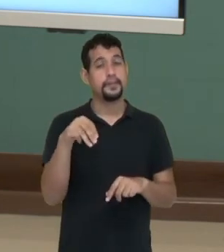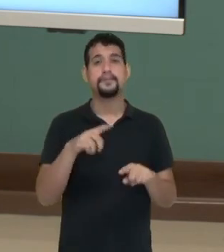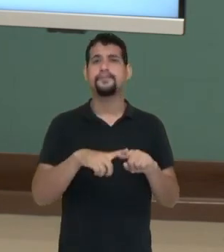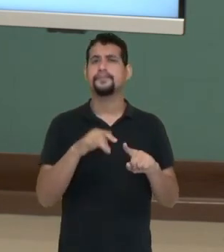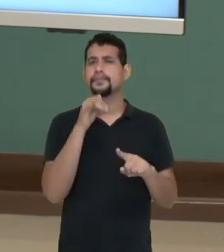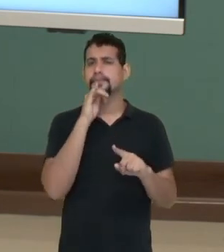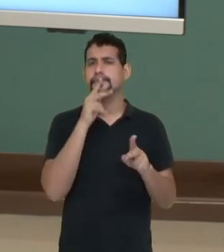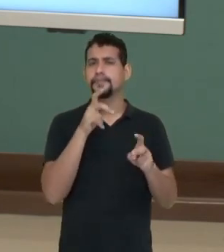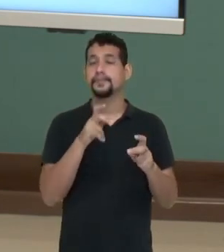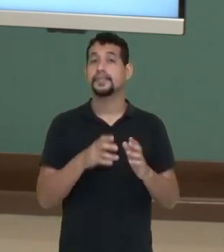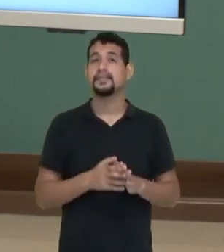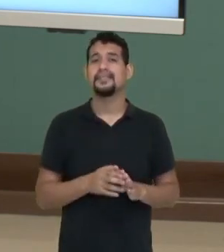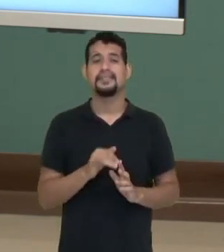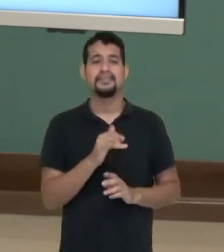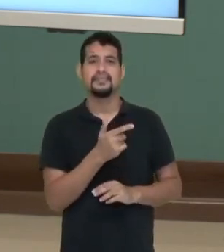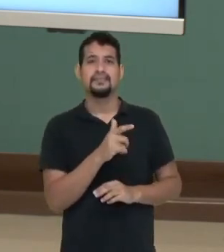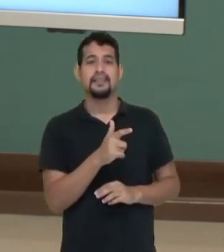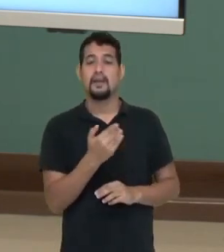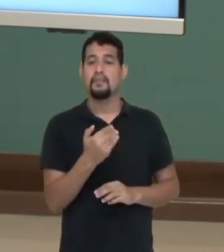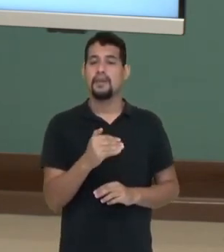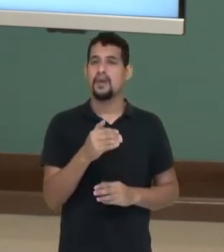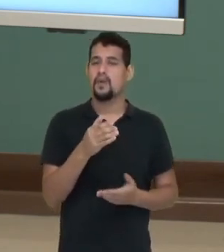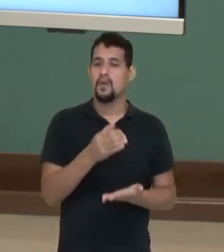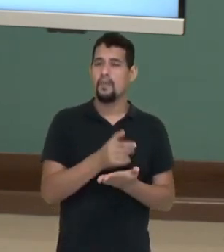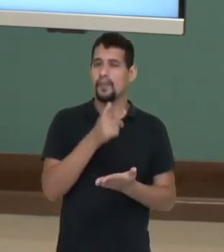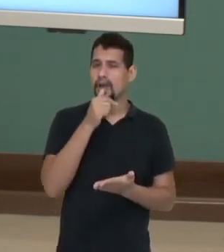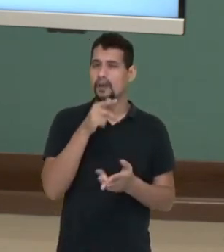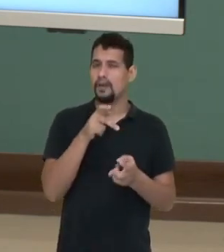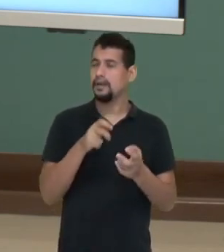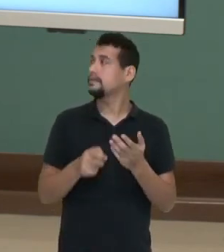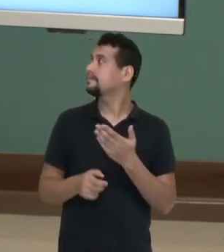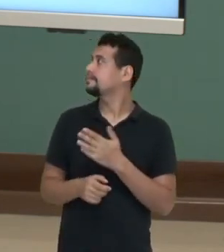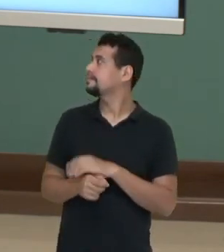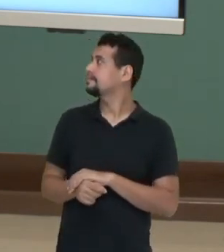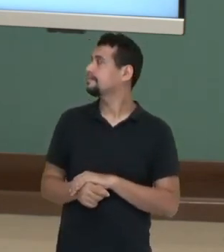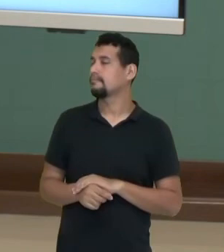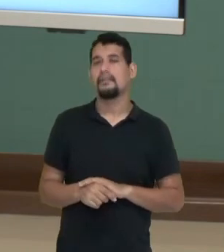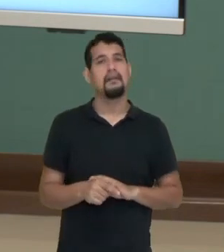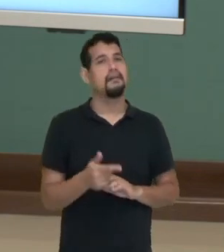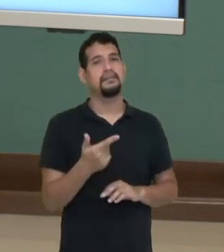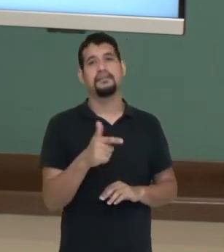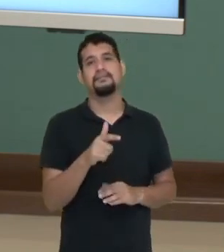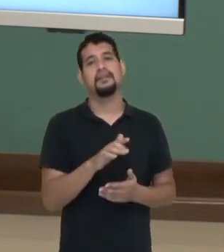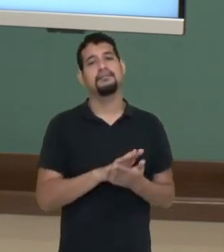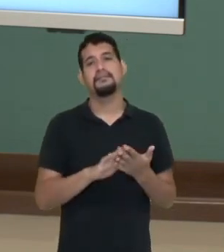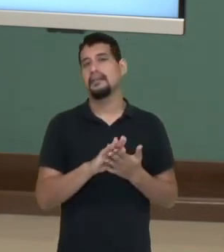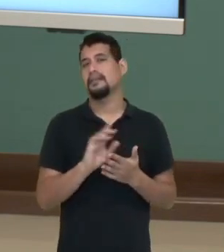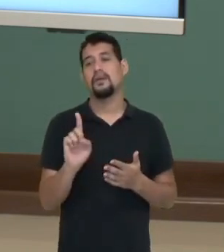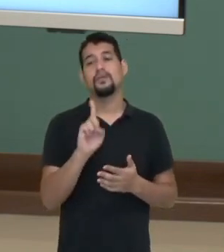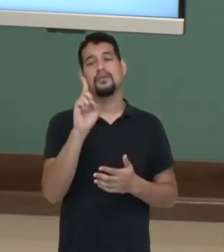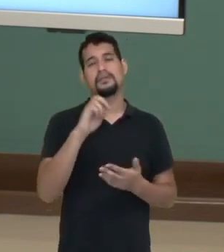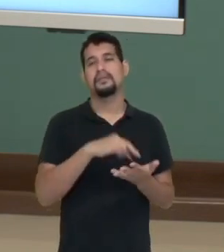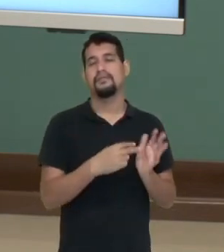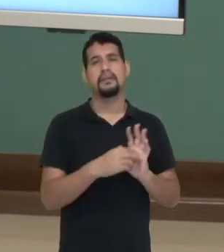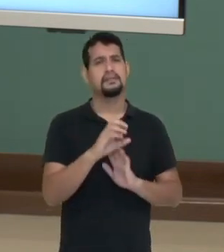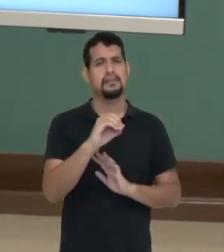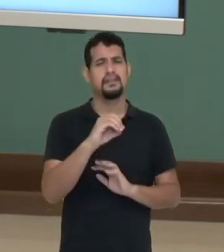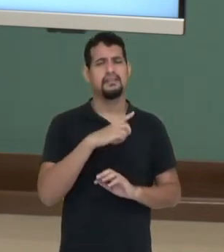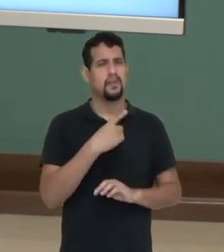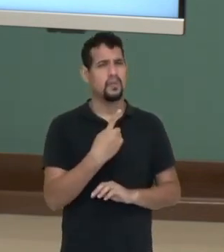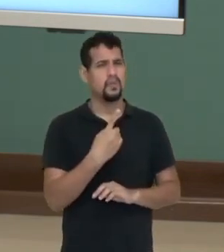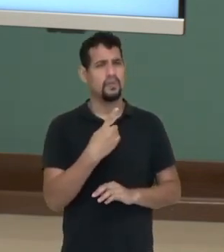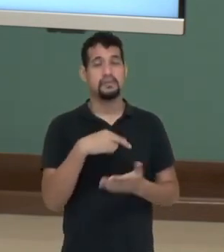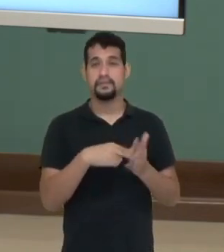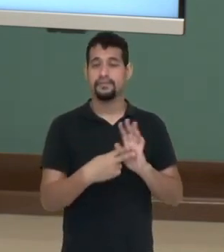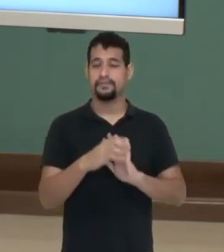olha ali, ó. Se eu não tiver nenhum copo d'água, olha que legal, não tenho nada de altura, a altura é 0. Se eu tiver um,